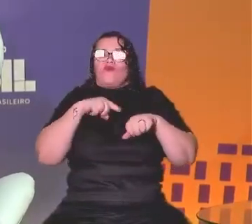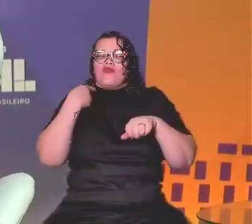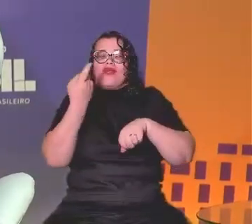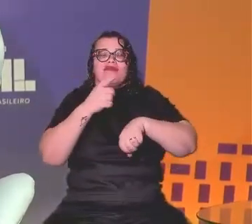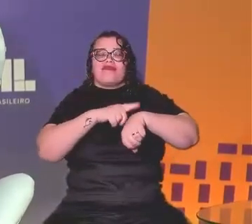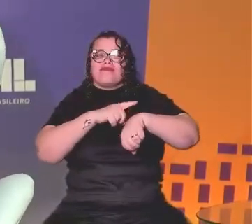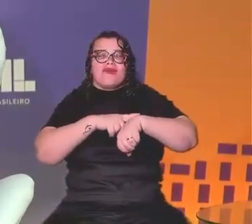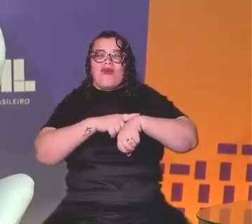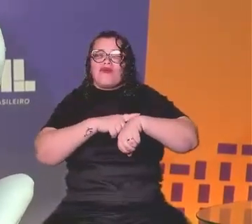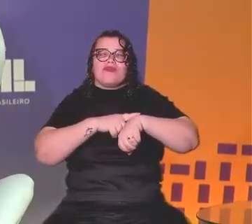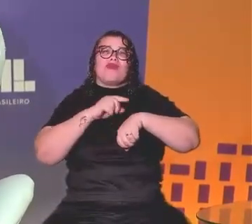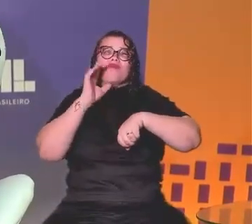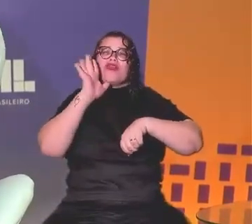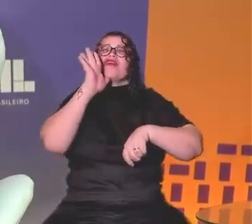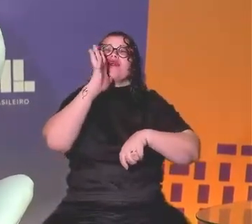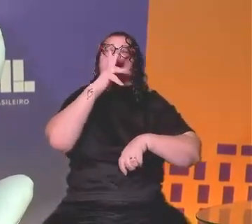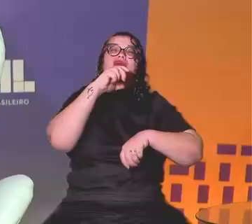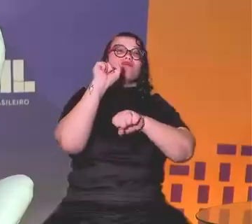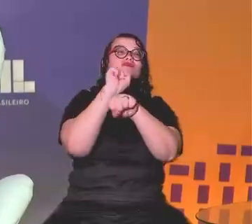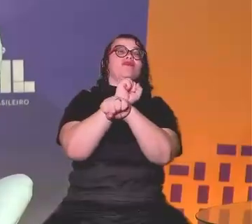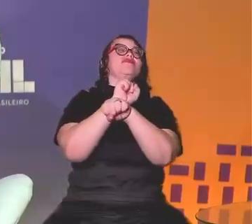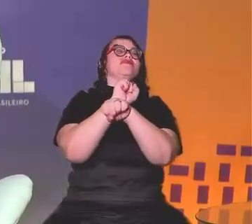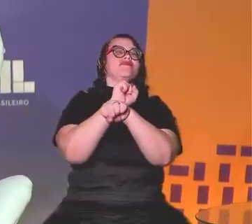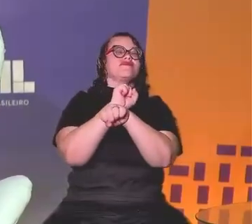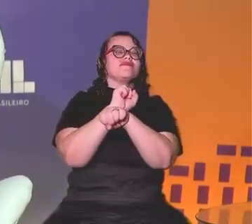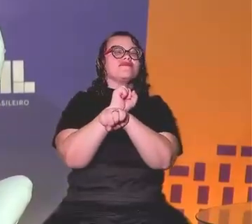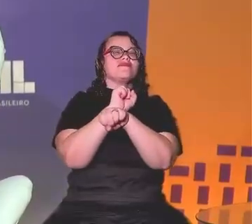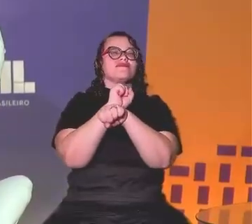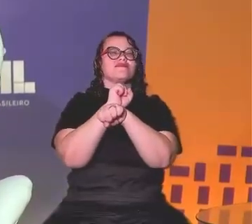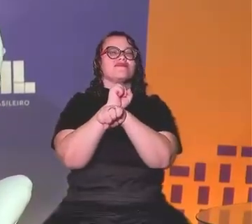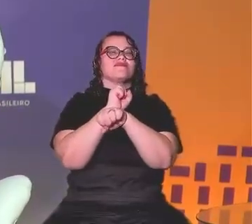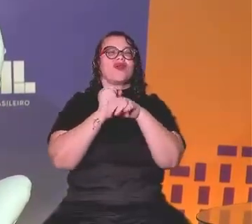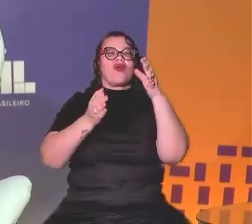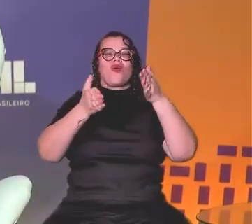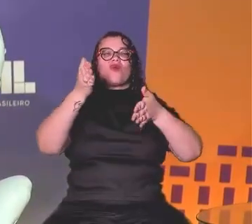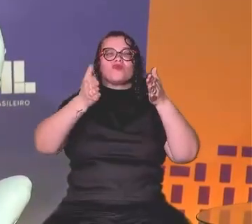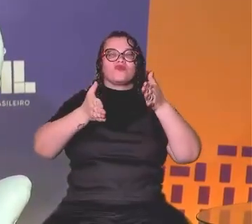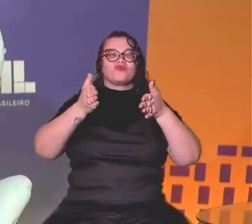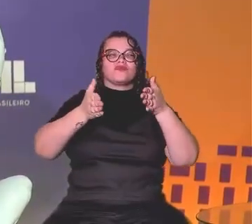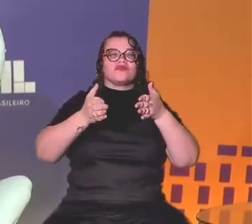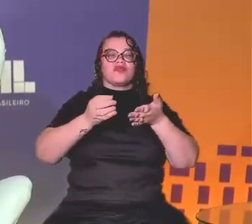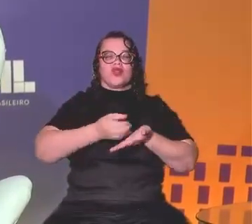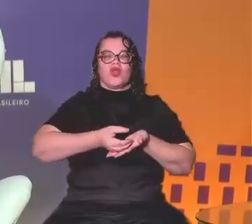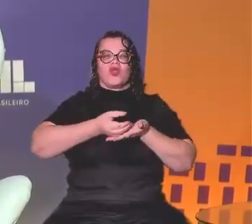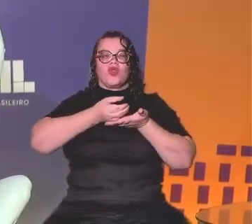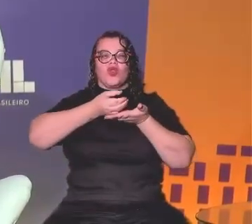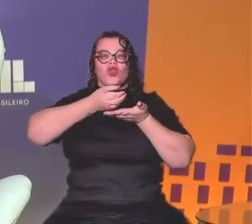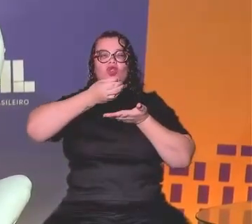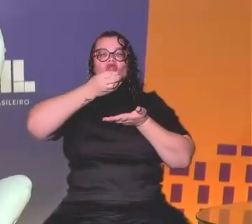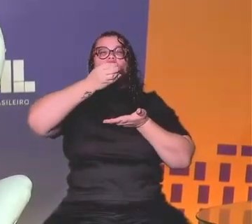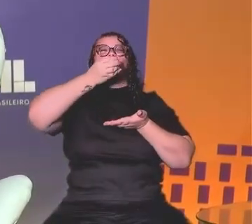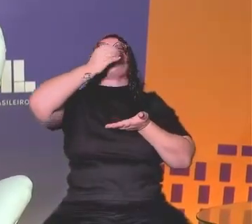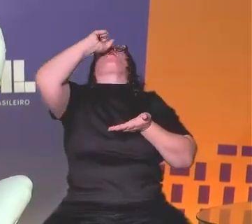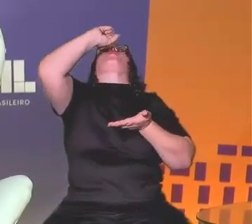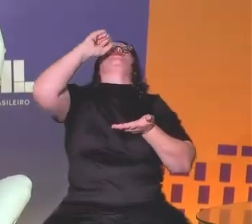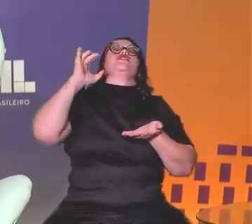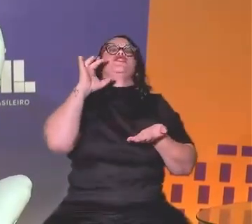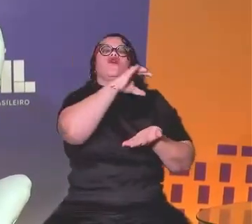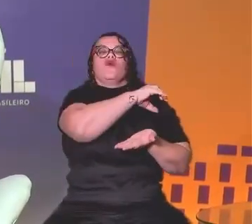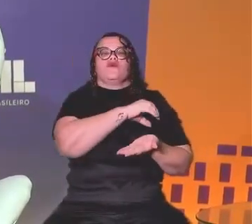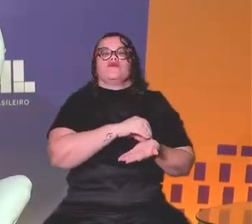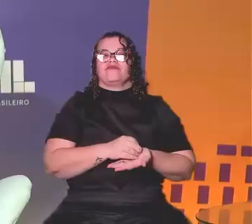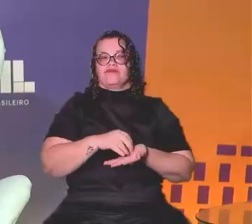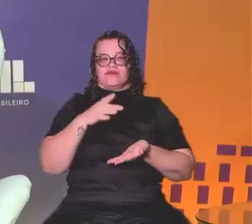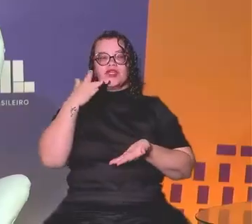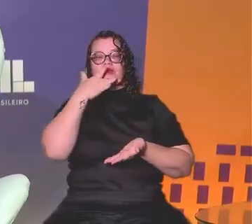nenhum tempo passe. Eu quero que aquilo congele. Isso para mim soa tão absurdo quanto você pegar um milkshake saboroso e tomar com 1 segundo. Eu quero que,